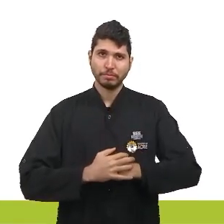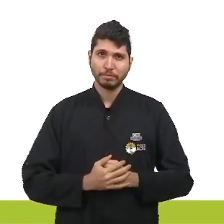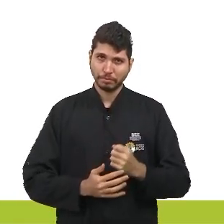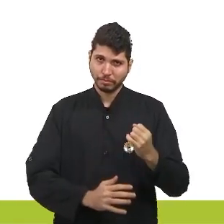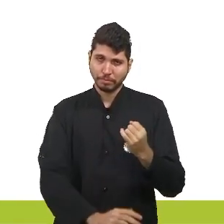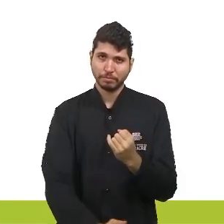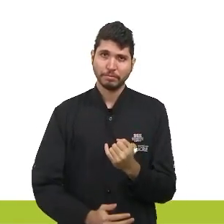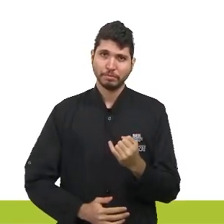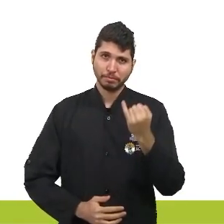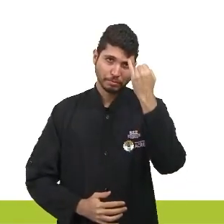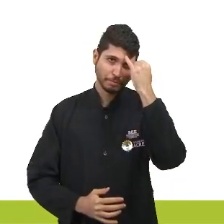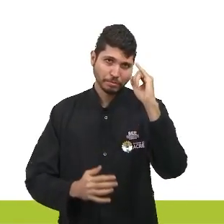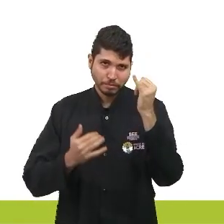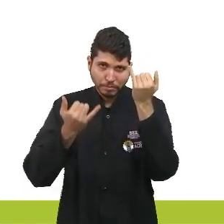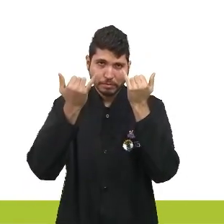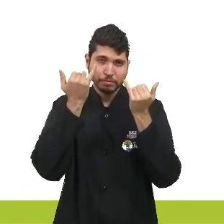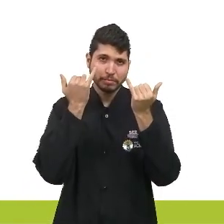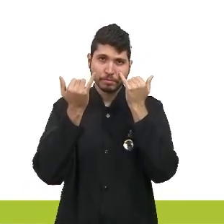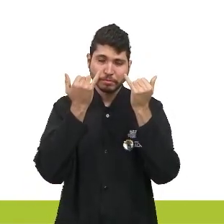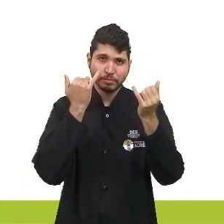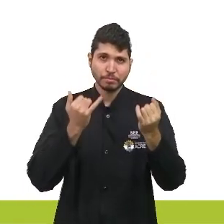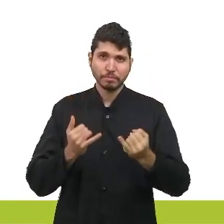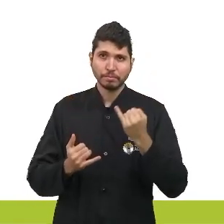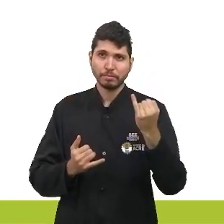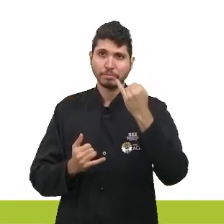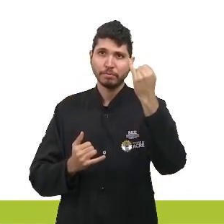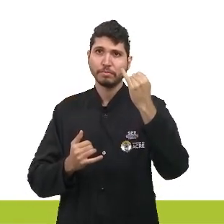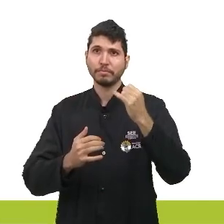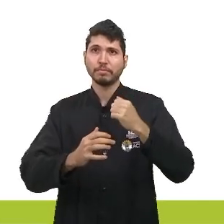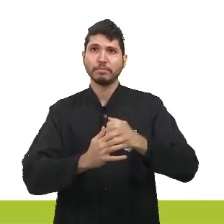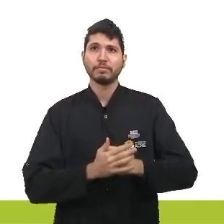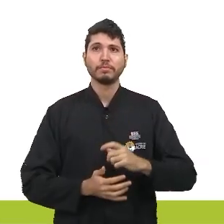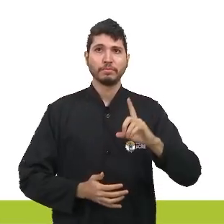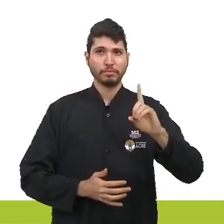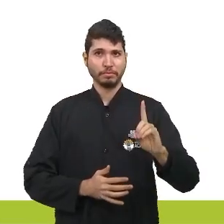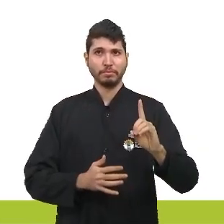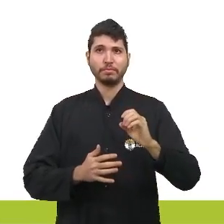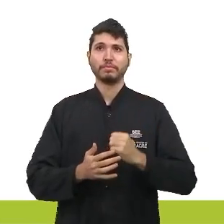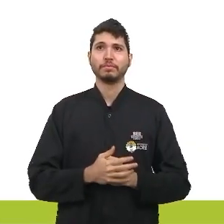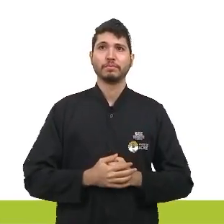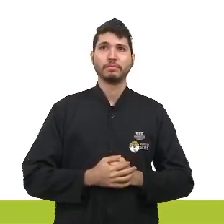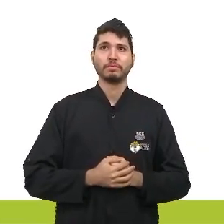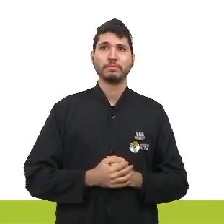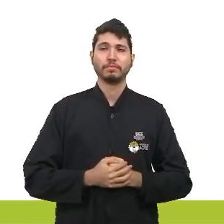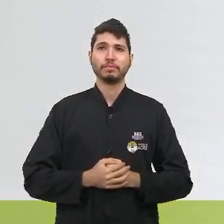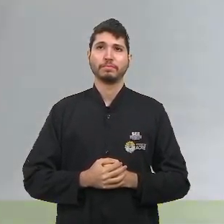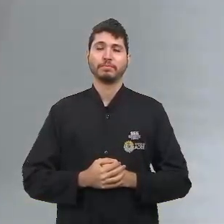D. Cores diferentes se não houver reposição.